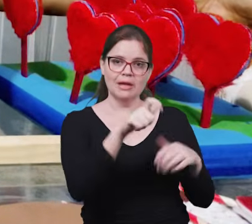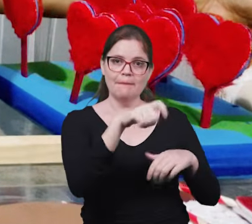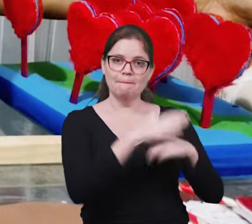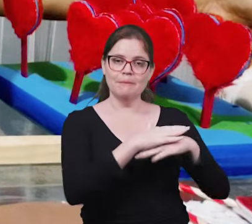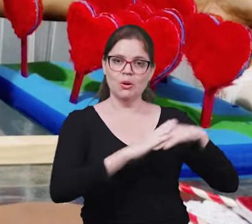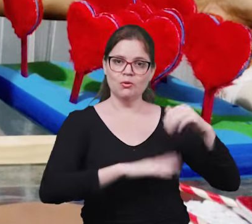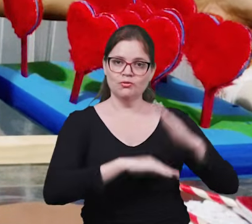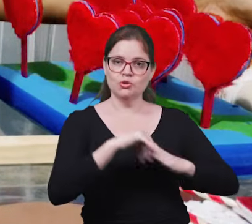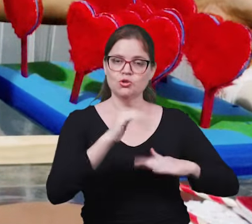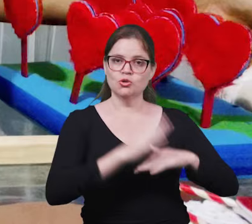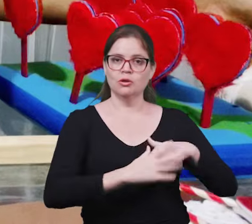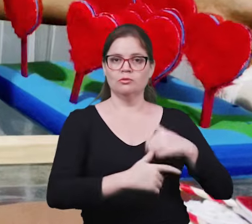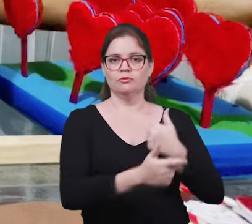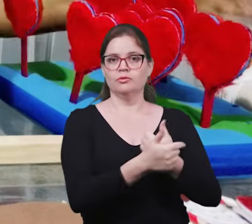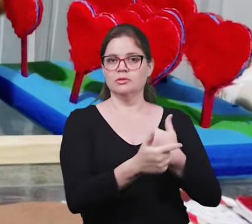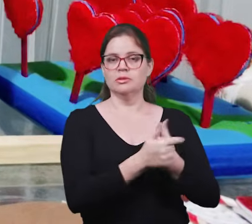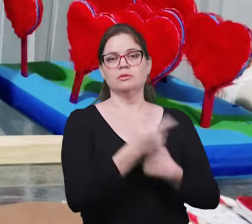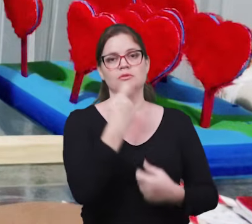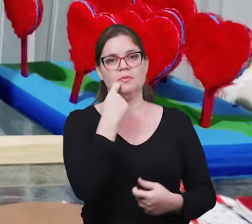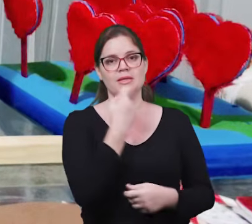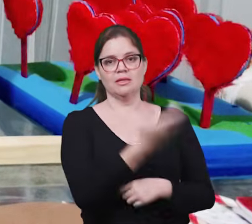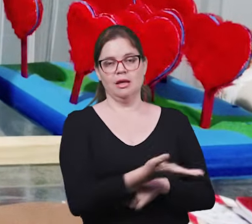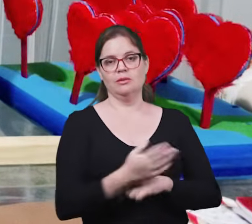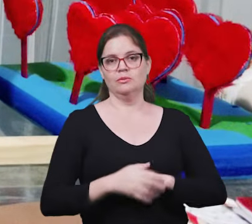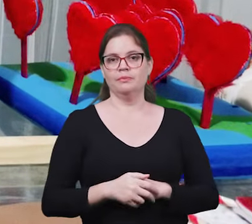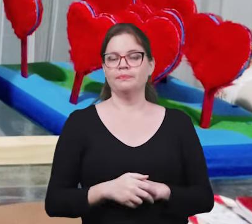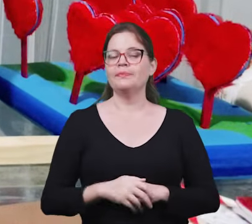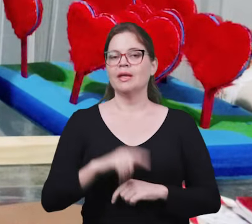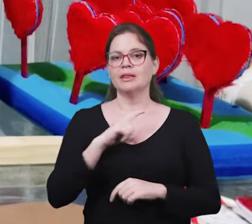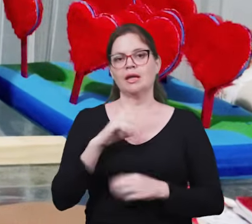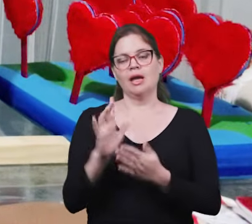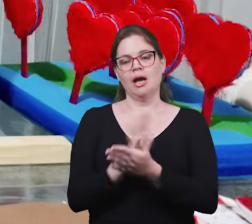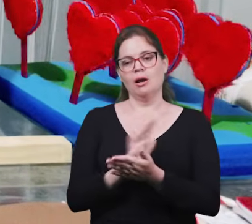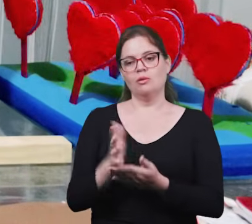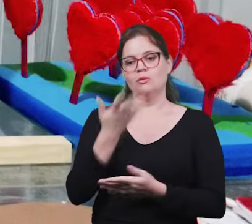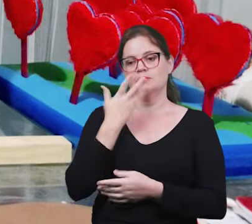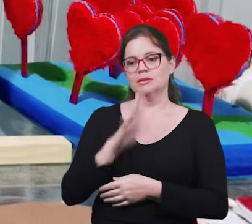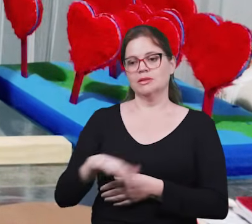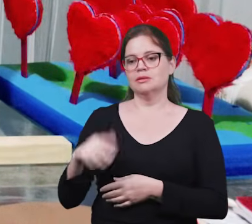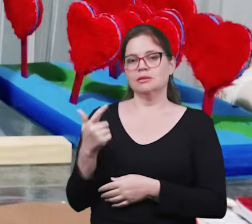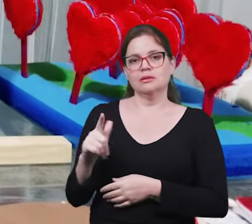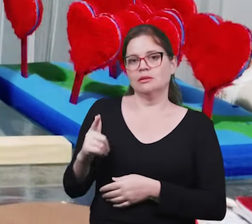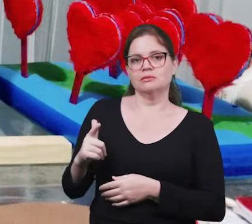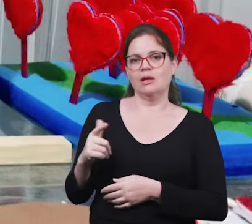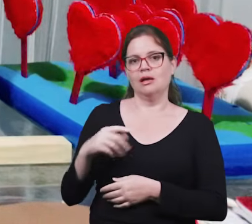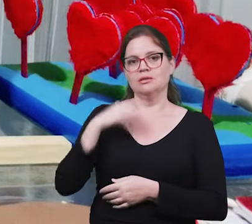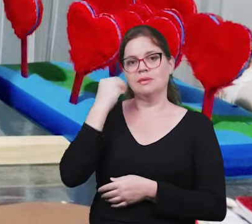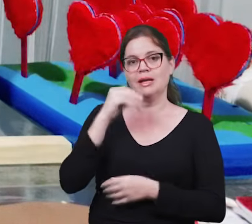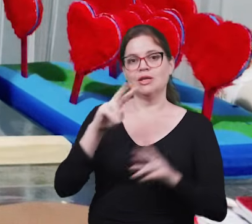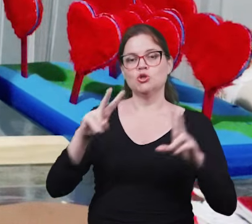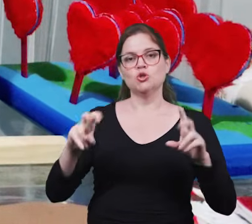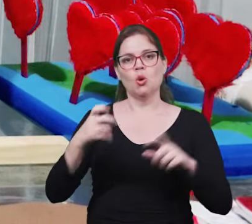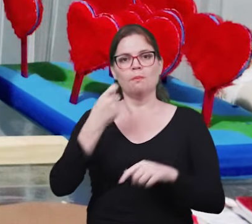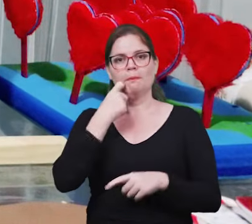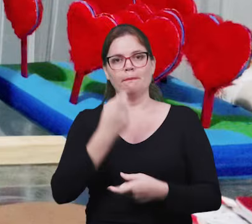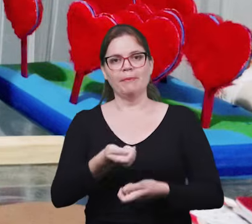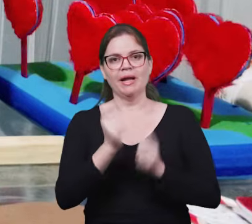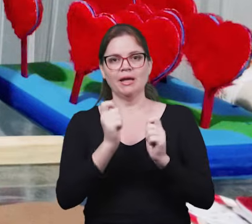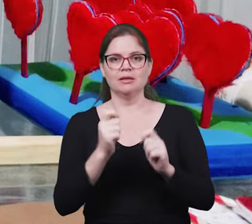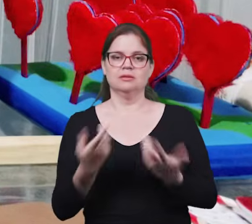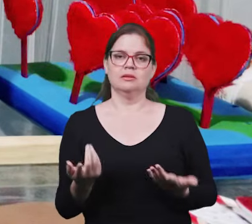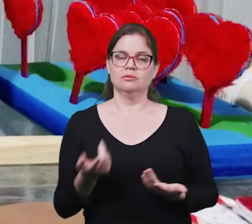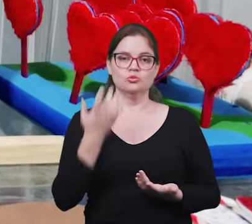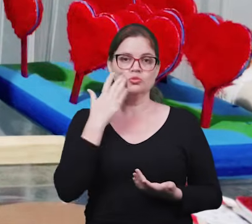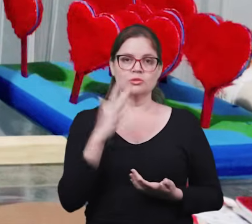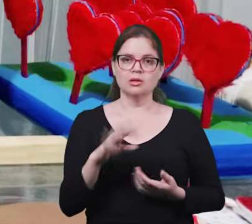compreendiam muito bem, porque era a vivência deles. E nós temos crianças no nosso meio que não têm essa vivência, que não moram em lugares onde trabalha